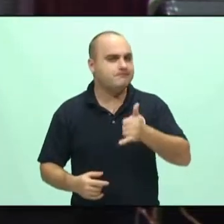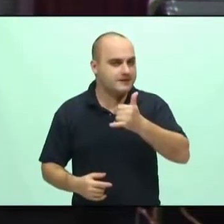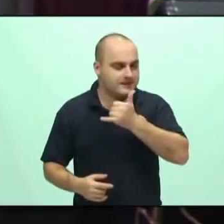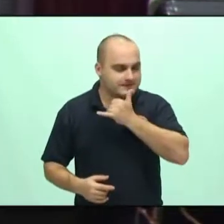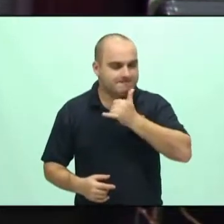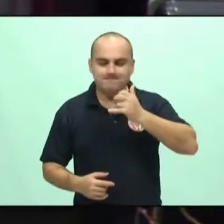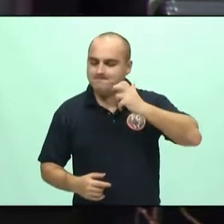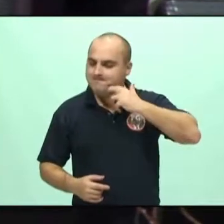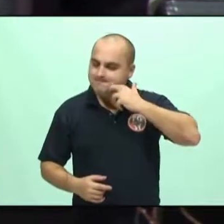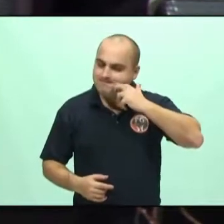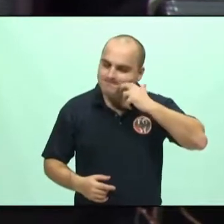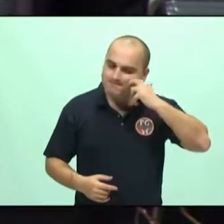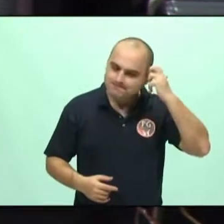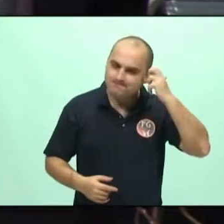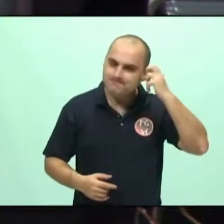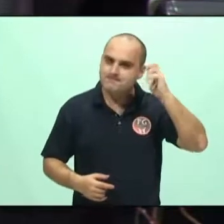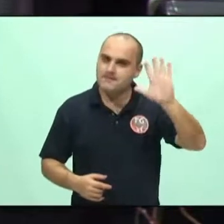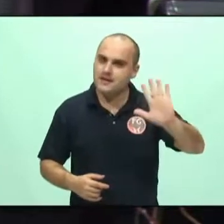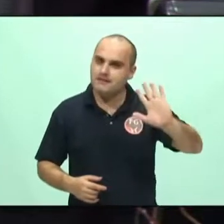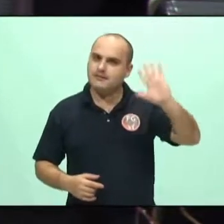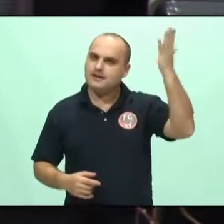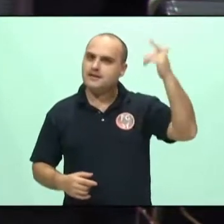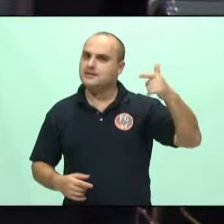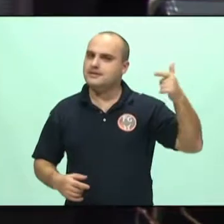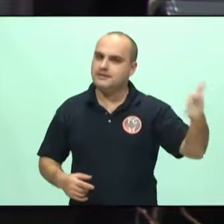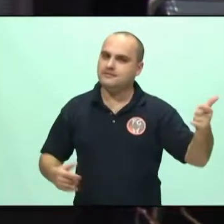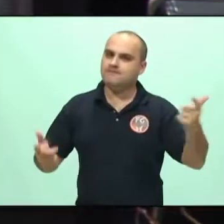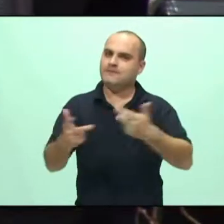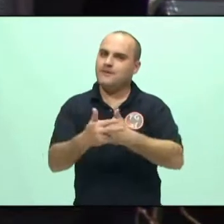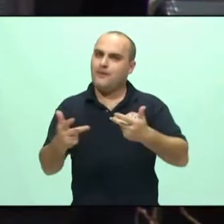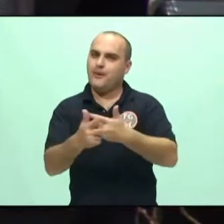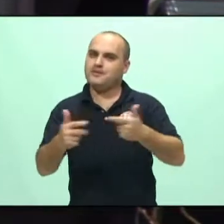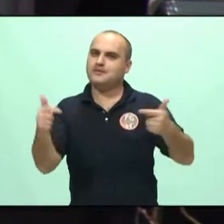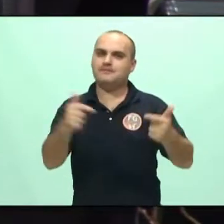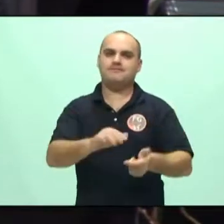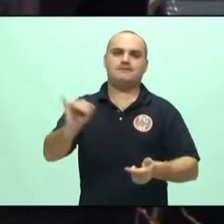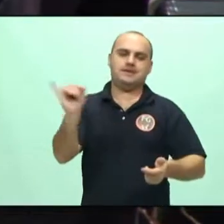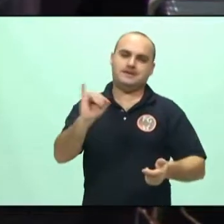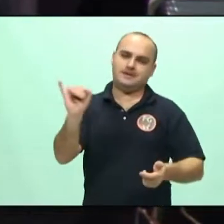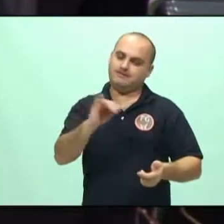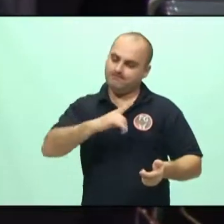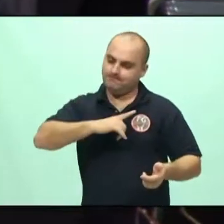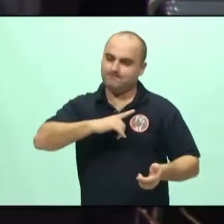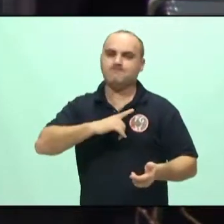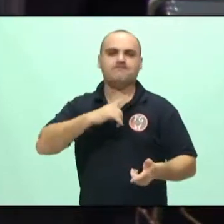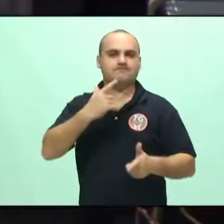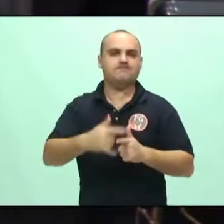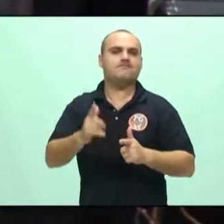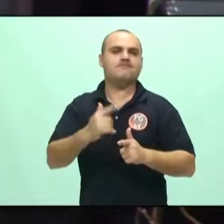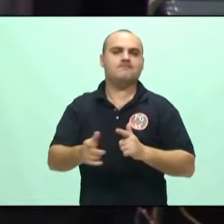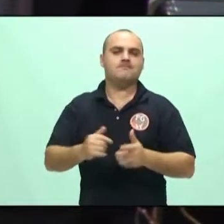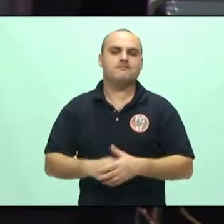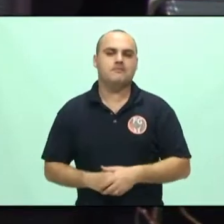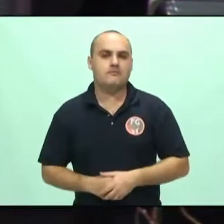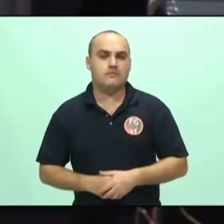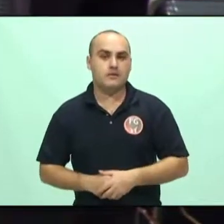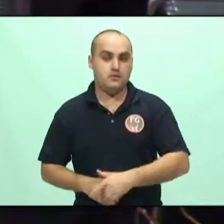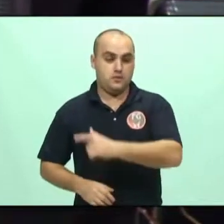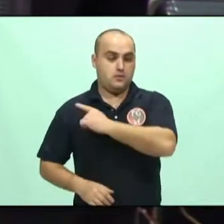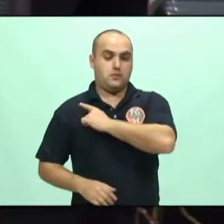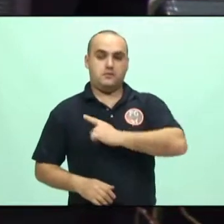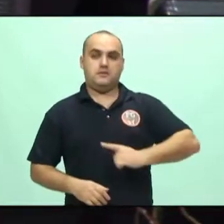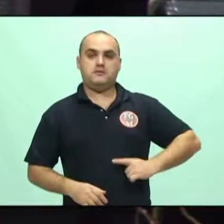o descaso com que é tratado Itajaí por pelo governo